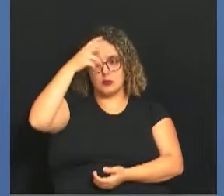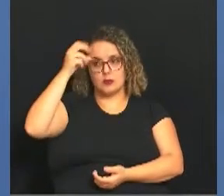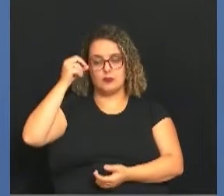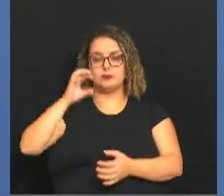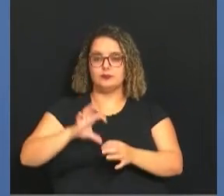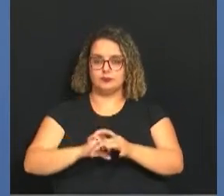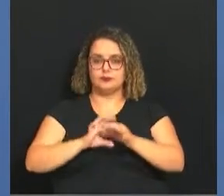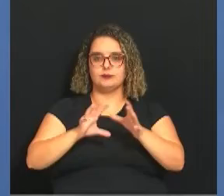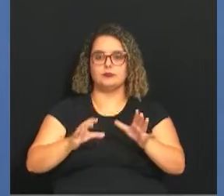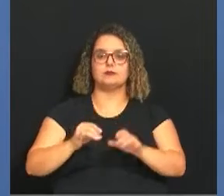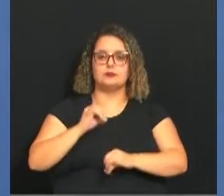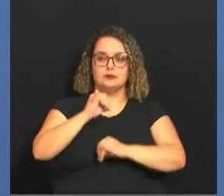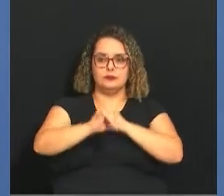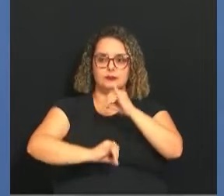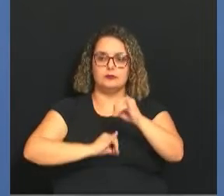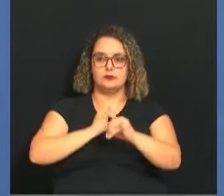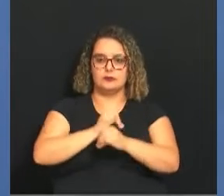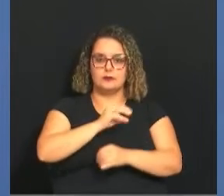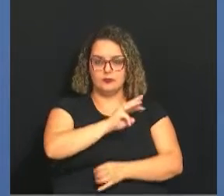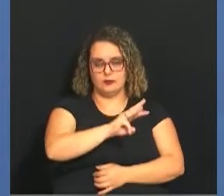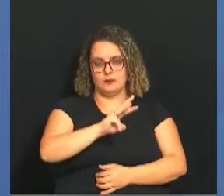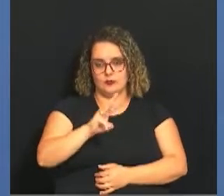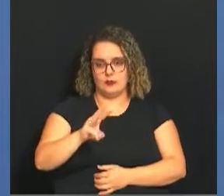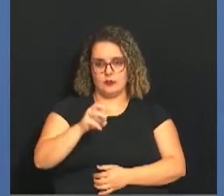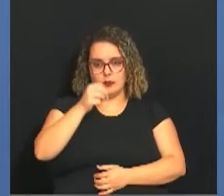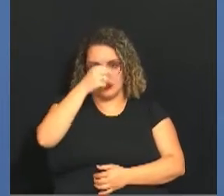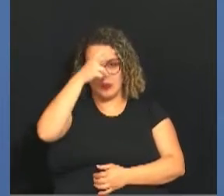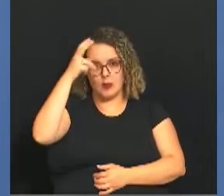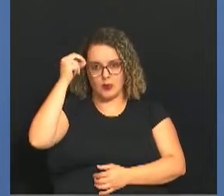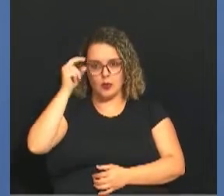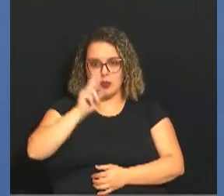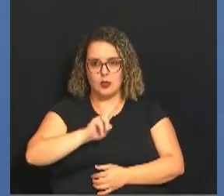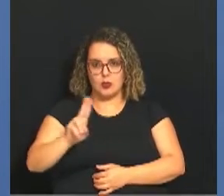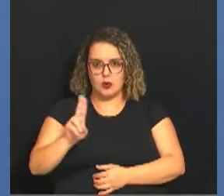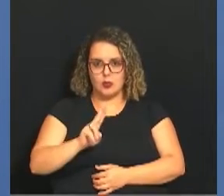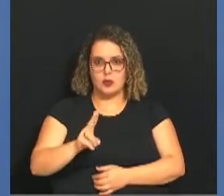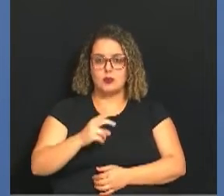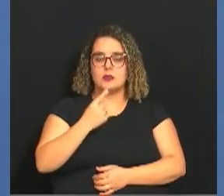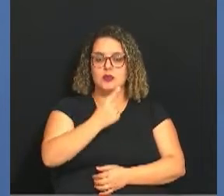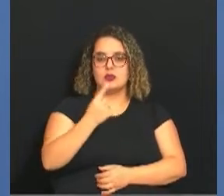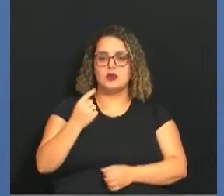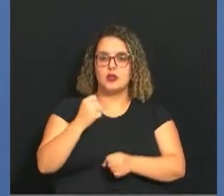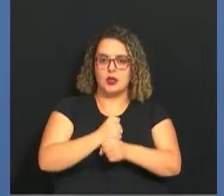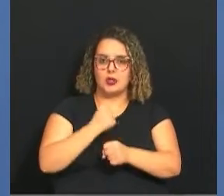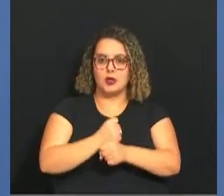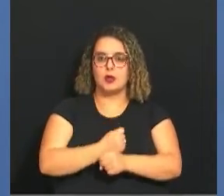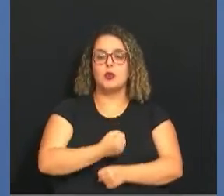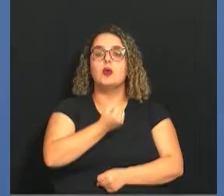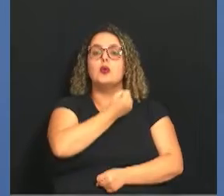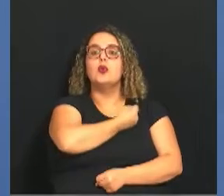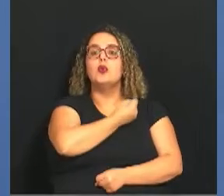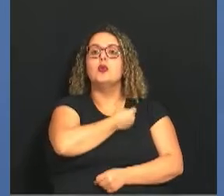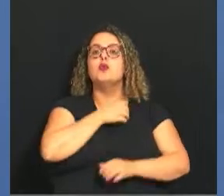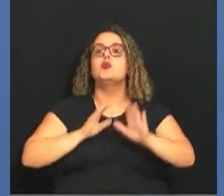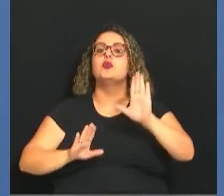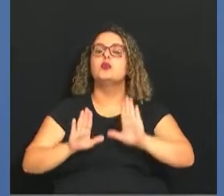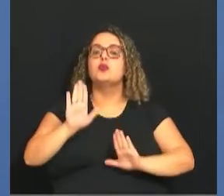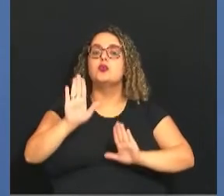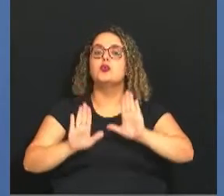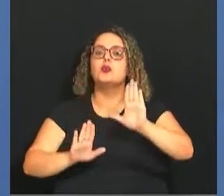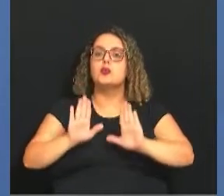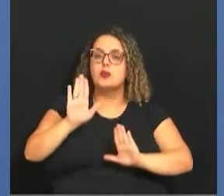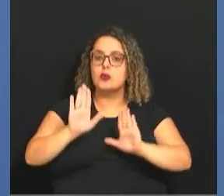disponibilizar na internet, no site da prefeitura, o nome de cada obra, o número da licitação correspondente